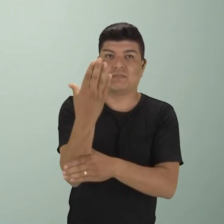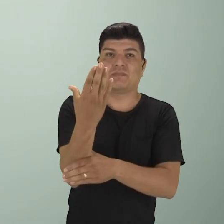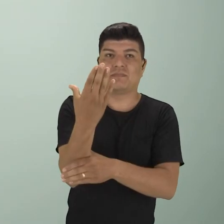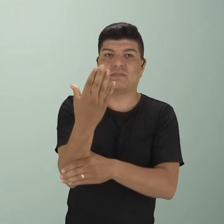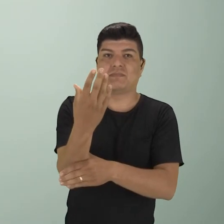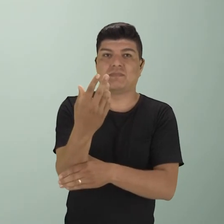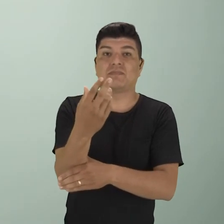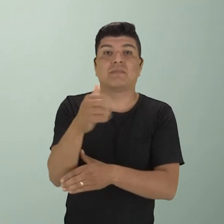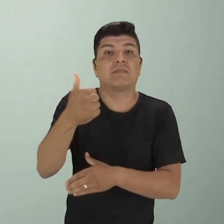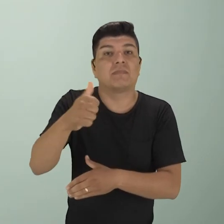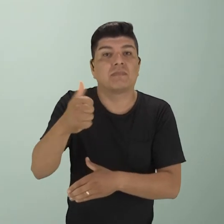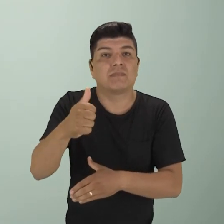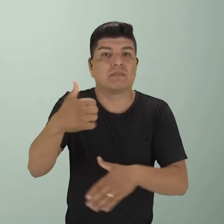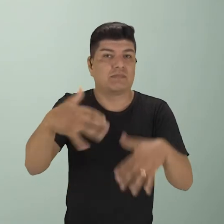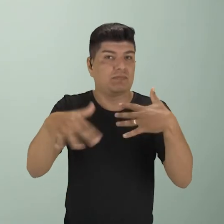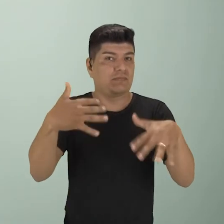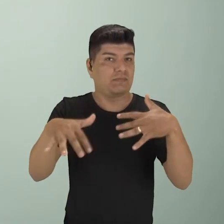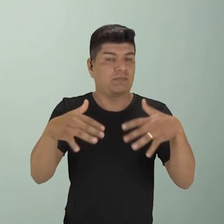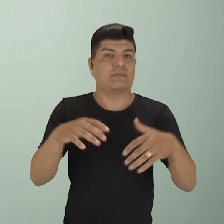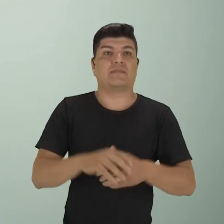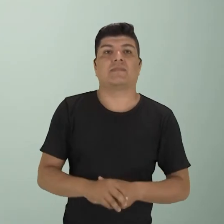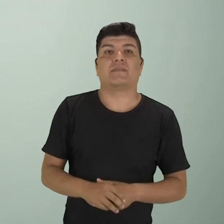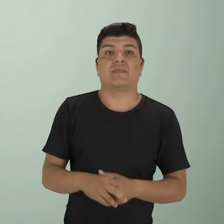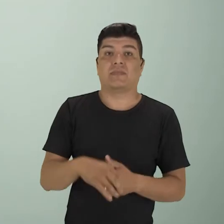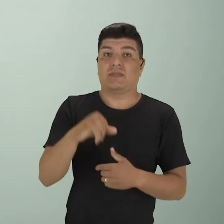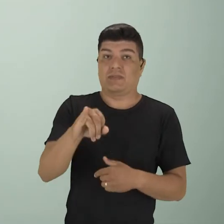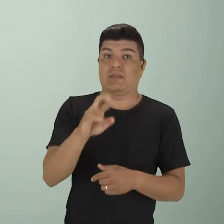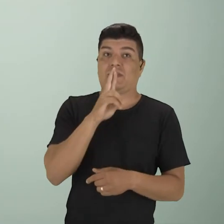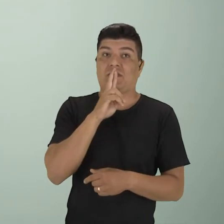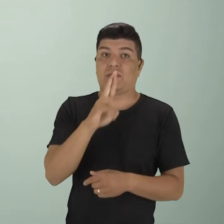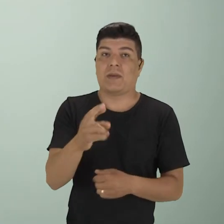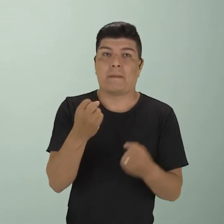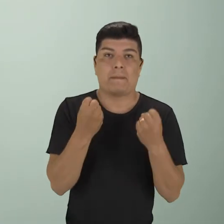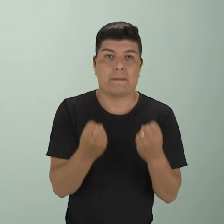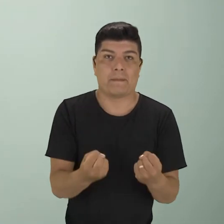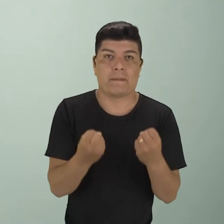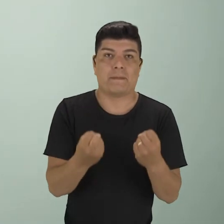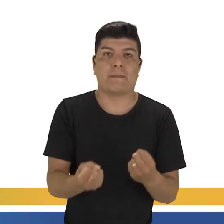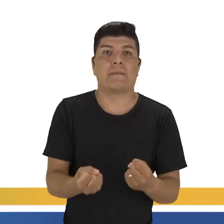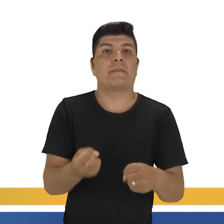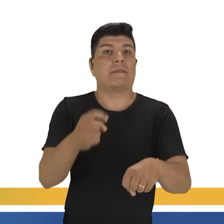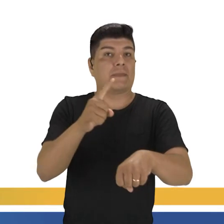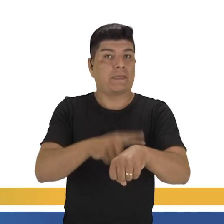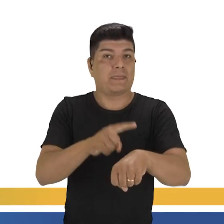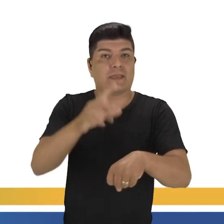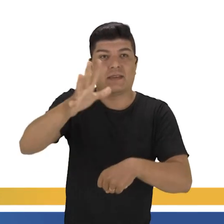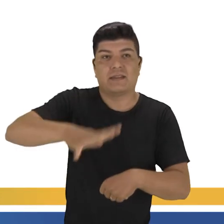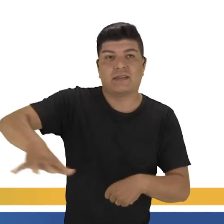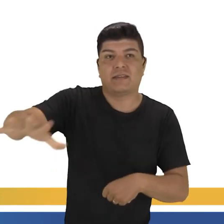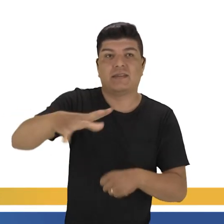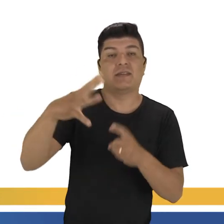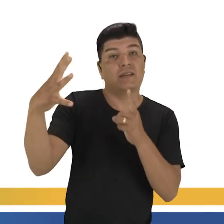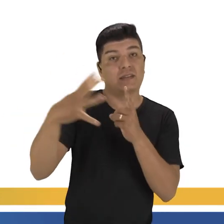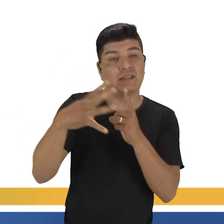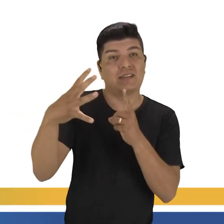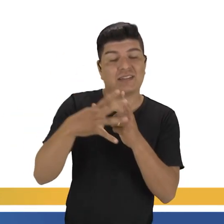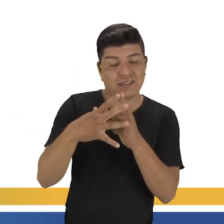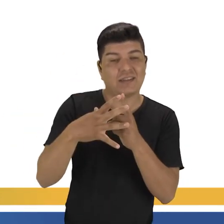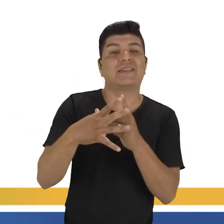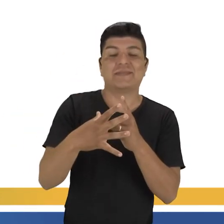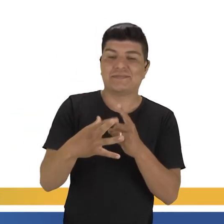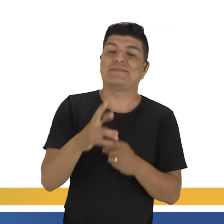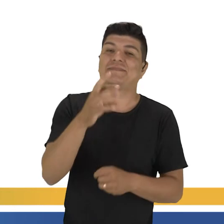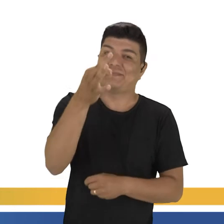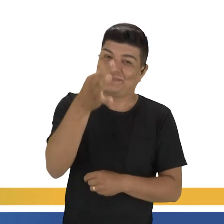o movimento? Então, se você respondeu peso, tempo, espaço e fluência,